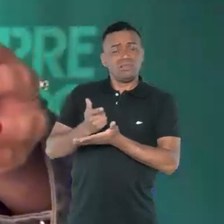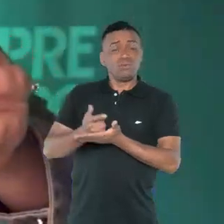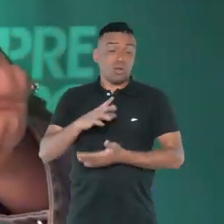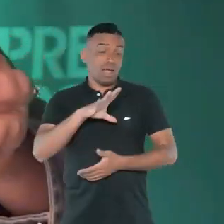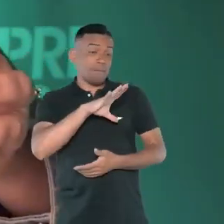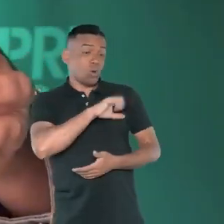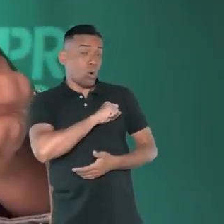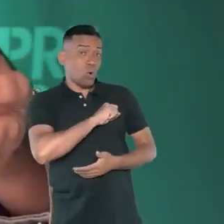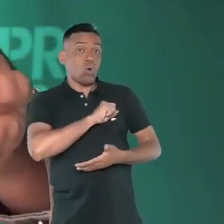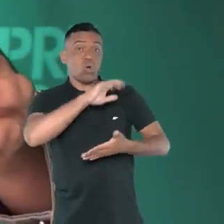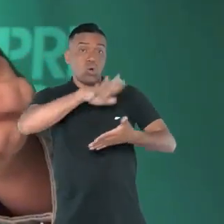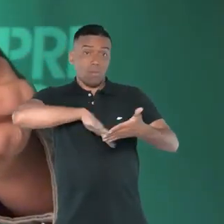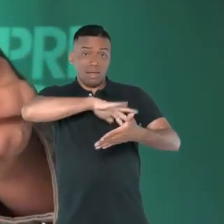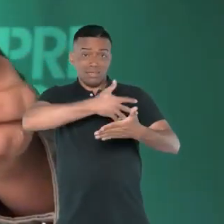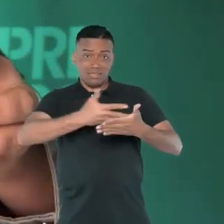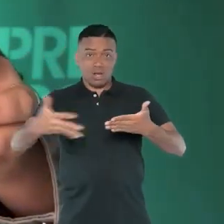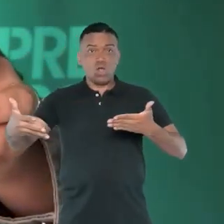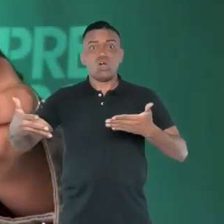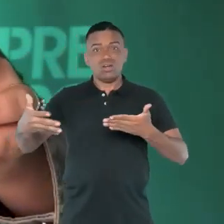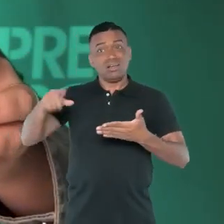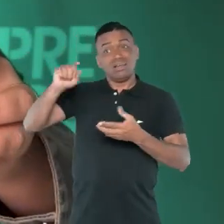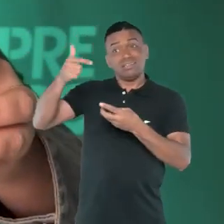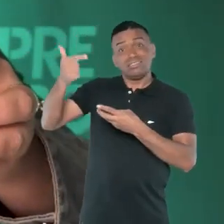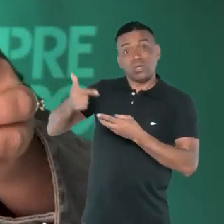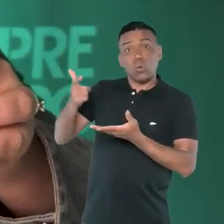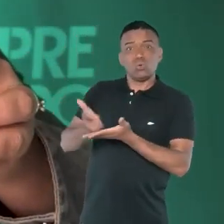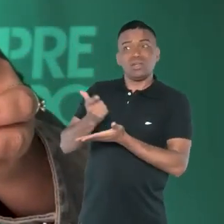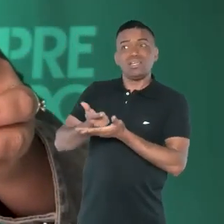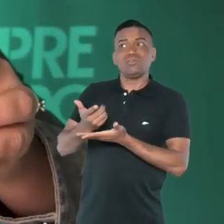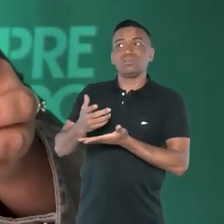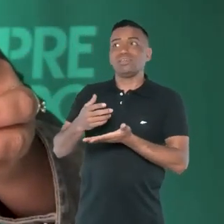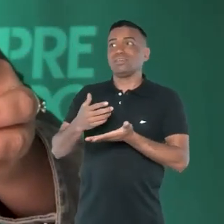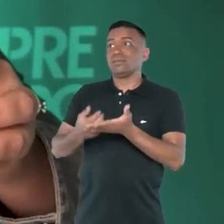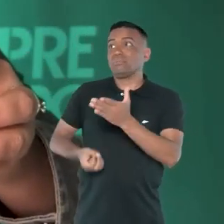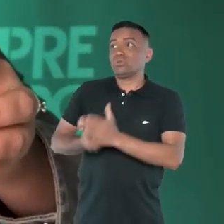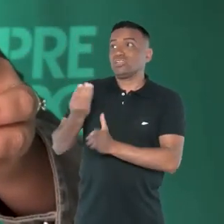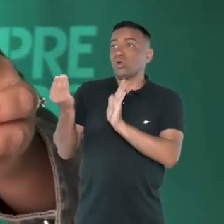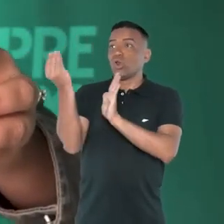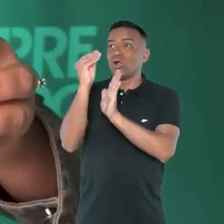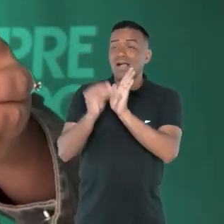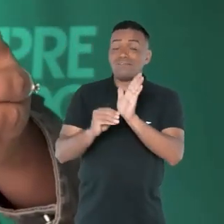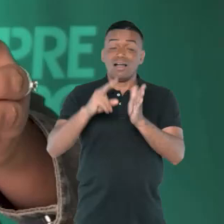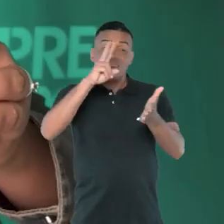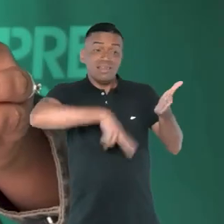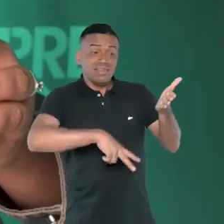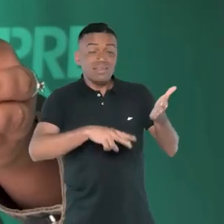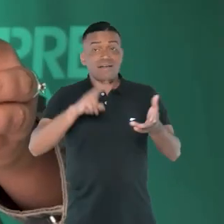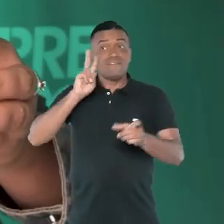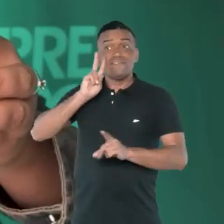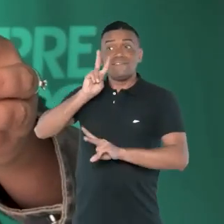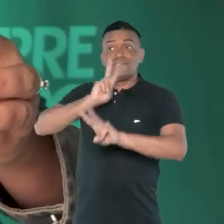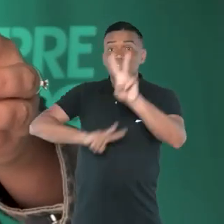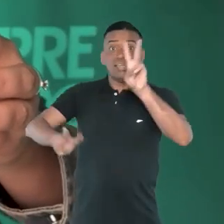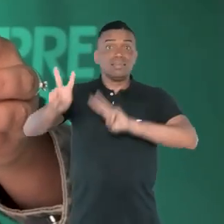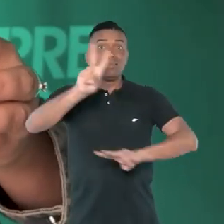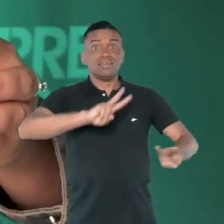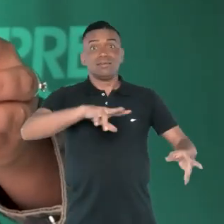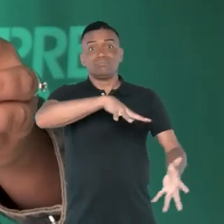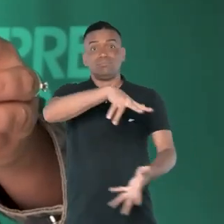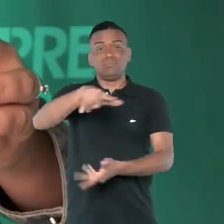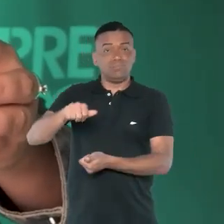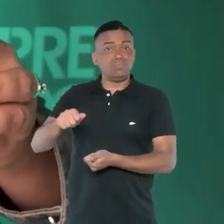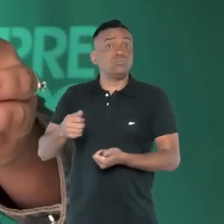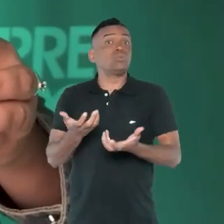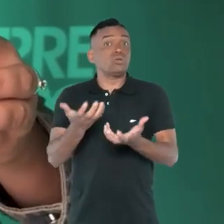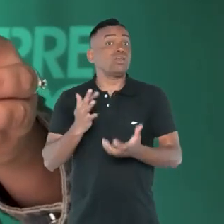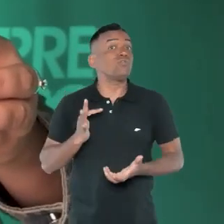Entre Três Mundos. O meu primeiro livro, Amor em Barcelona, e o segundo livro, De Olhos Fechados, eles reproduziam aquilo que eu lia, aquilo que eu